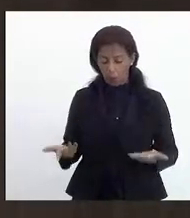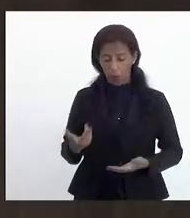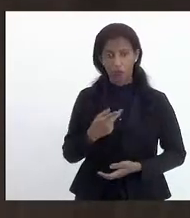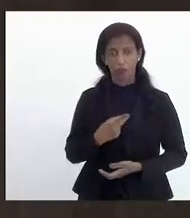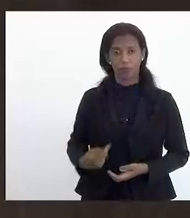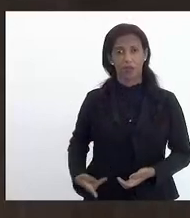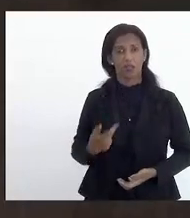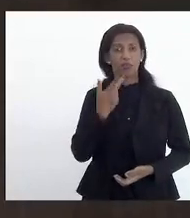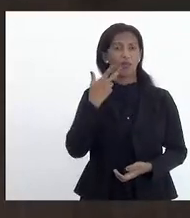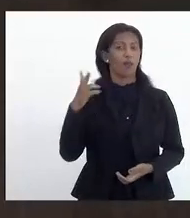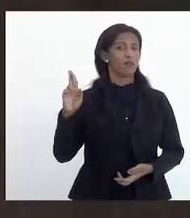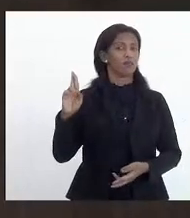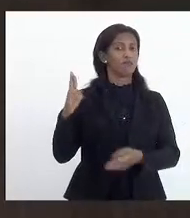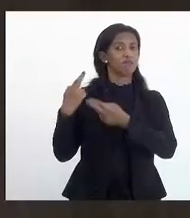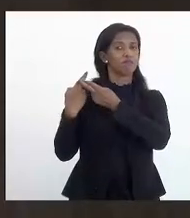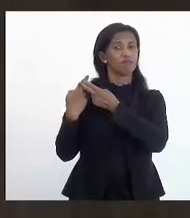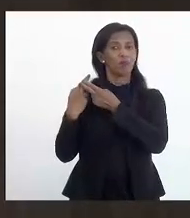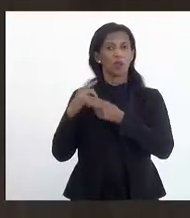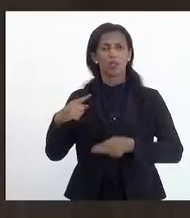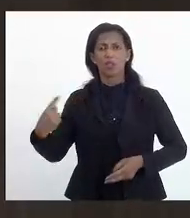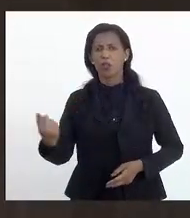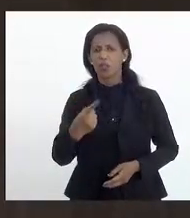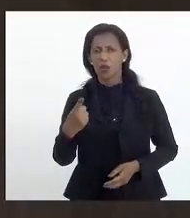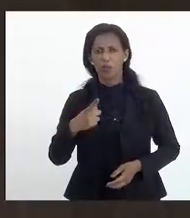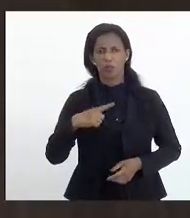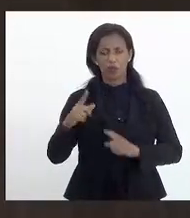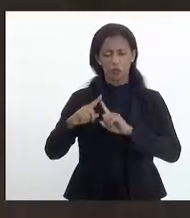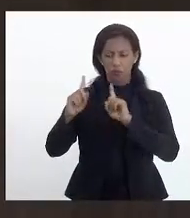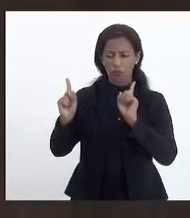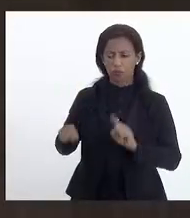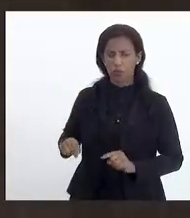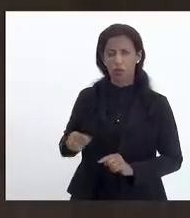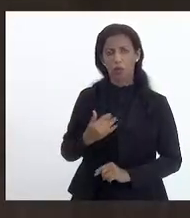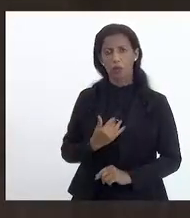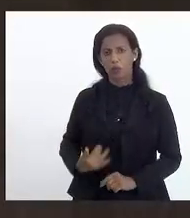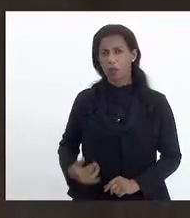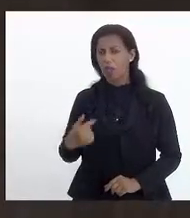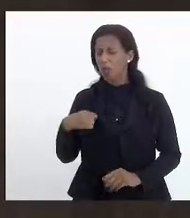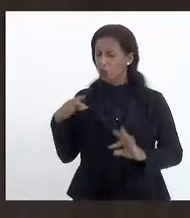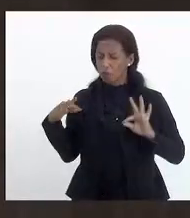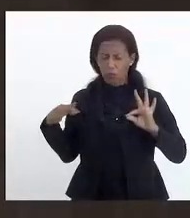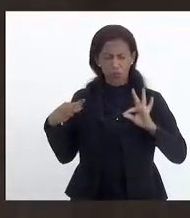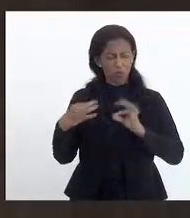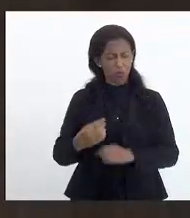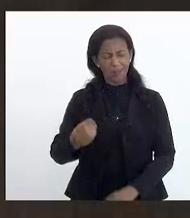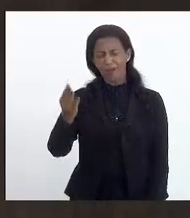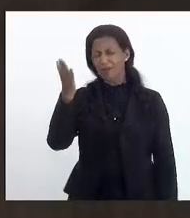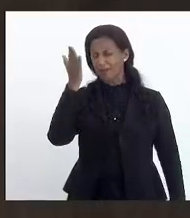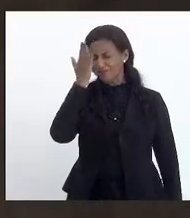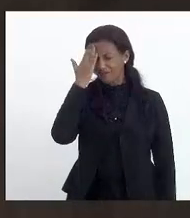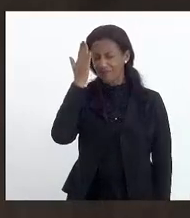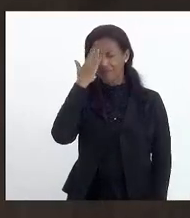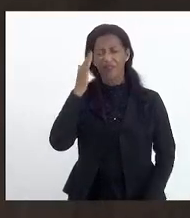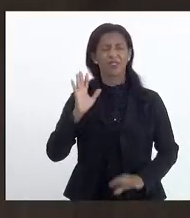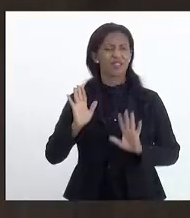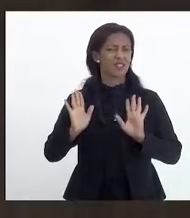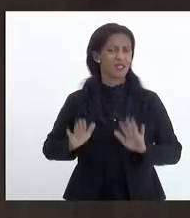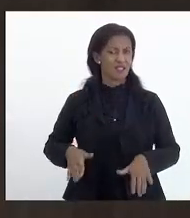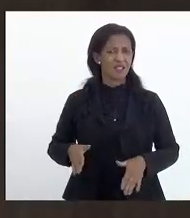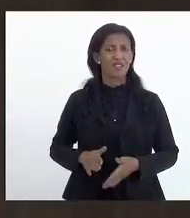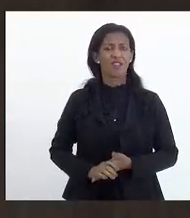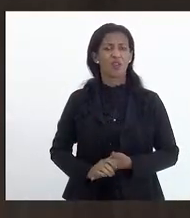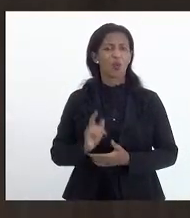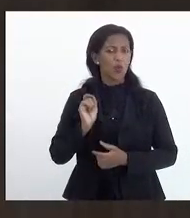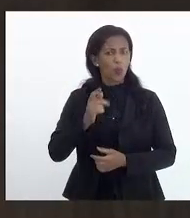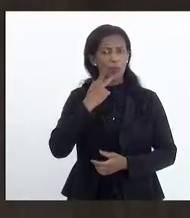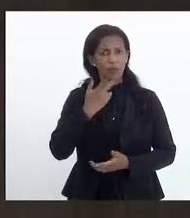da responsabilidade que nós temos aqui com os servidores, eu tenho total e plena anuência com o que